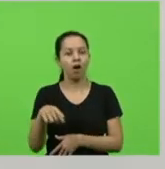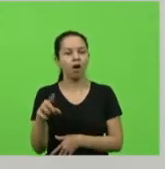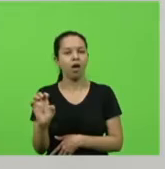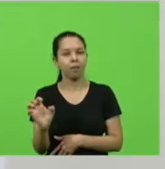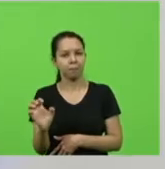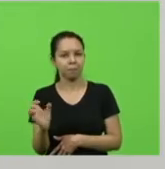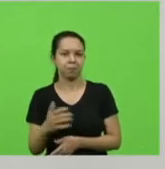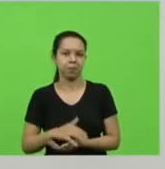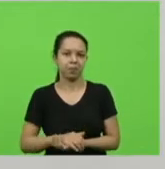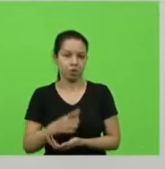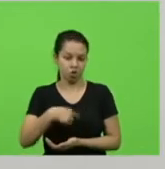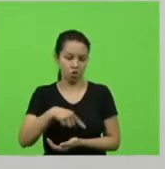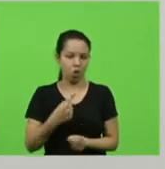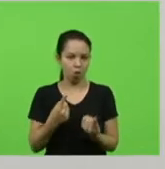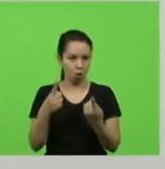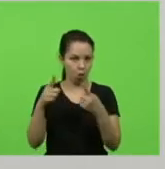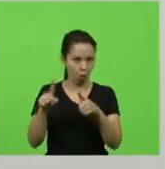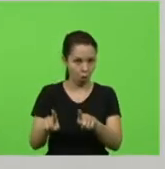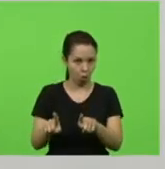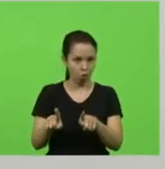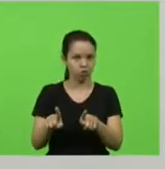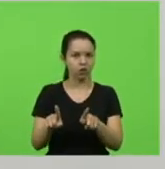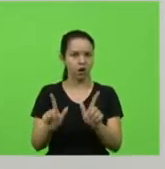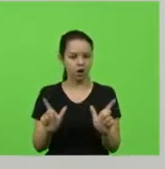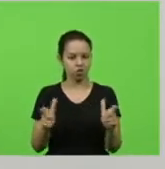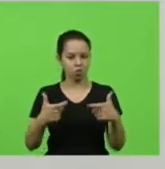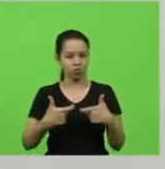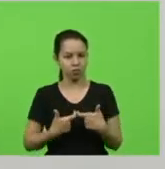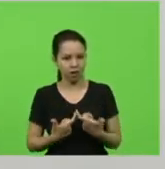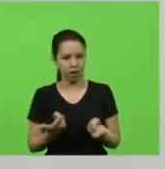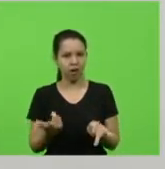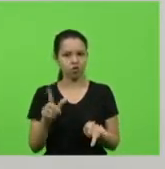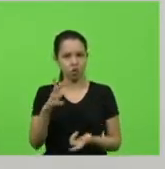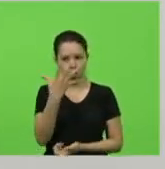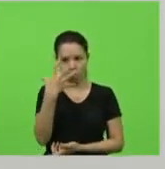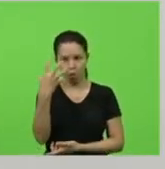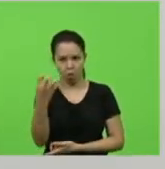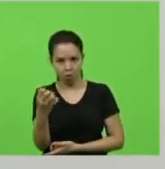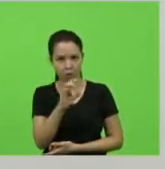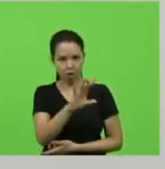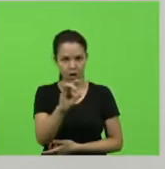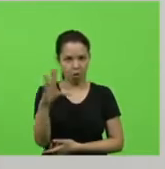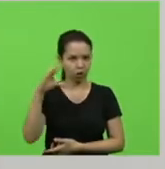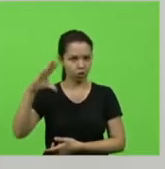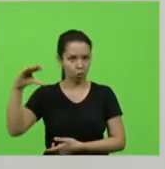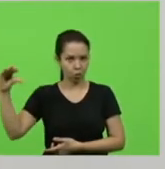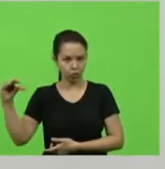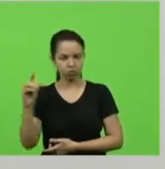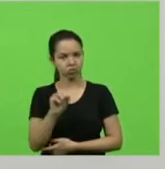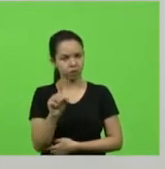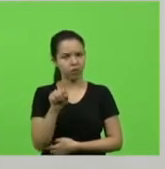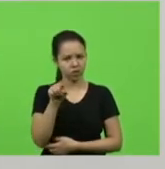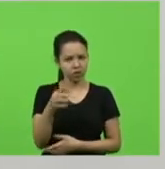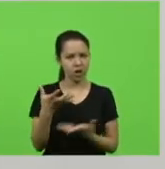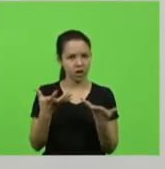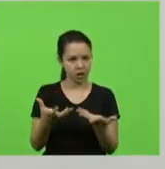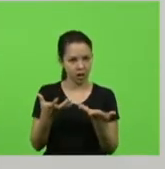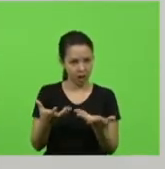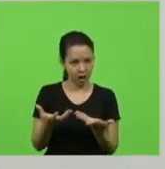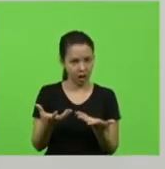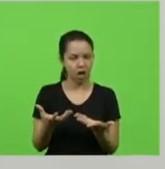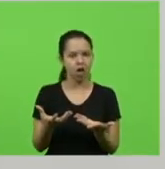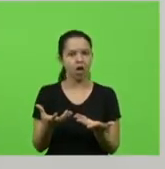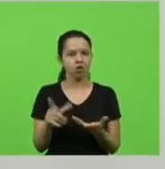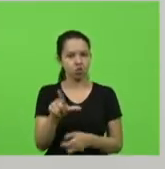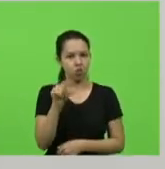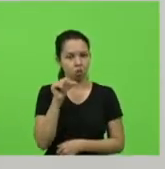a opção sexual de nenhum adulto. Se você quiser ser homossexual, quiser levar a sua vida da forma que você